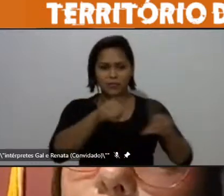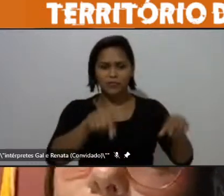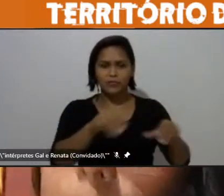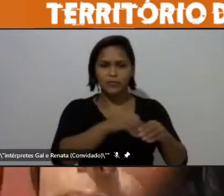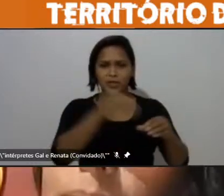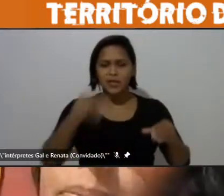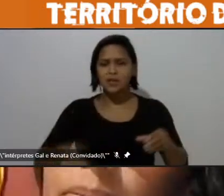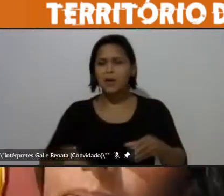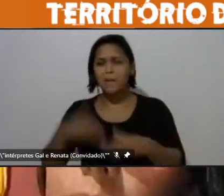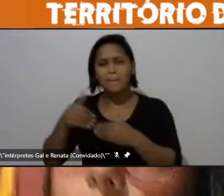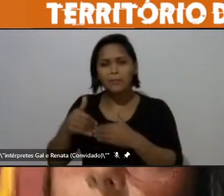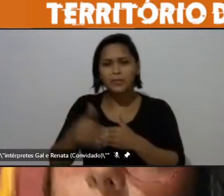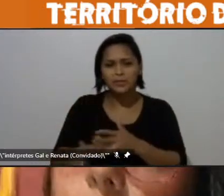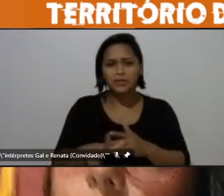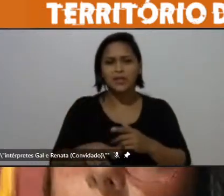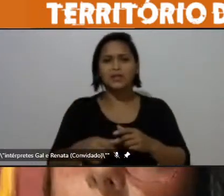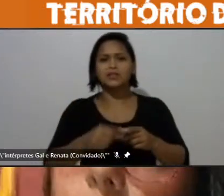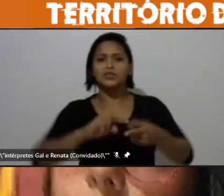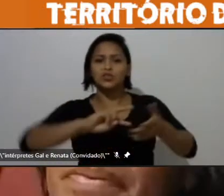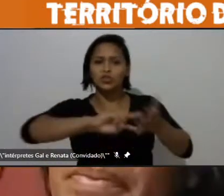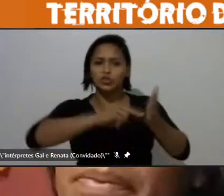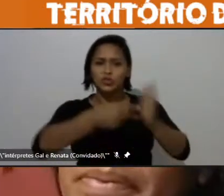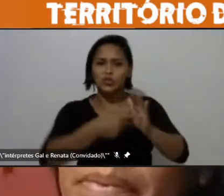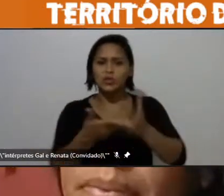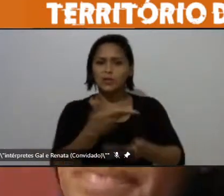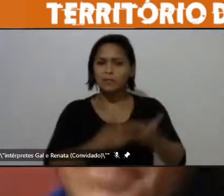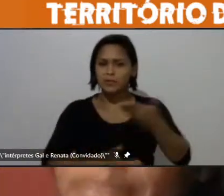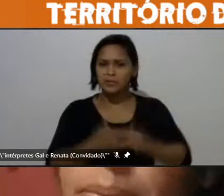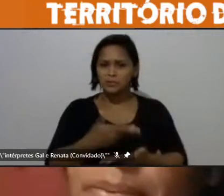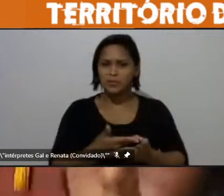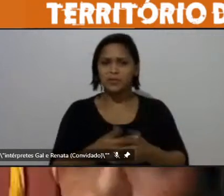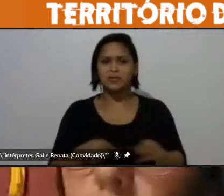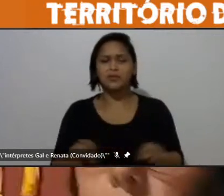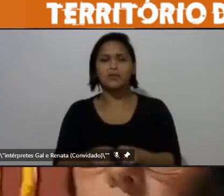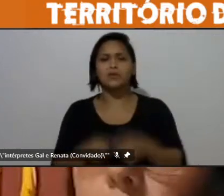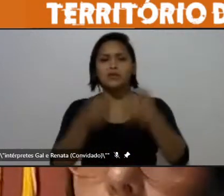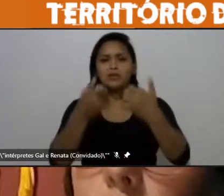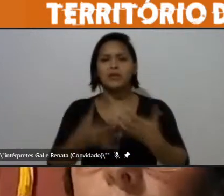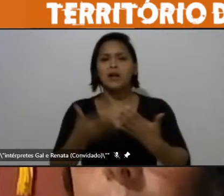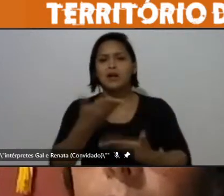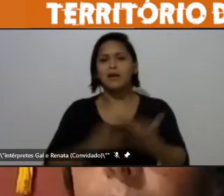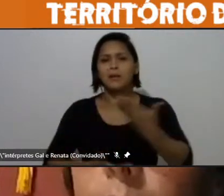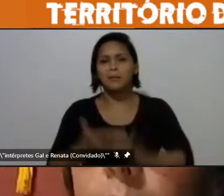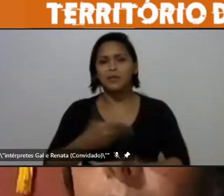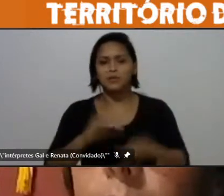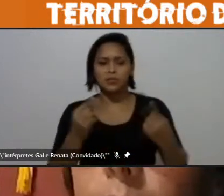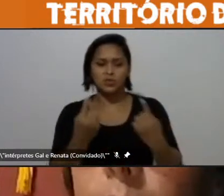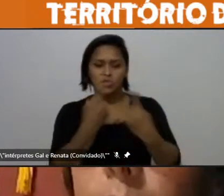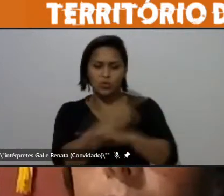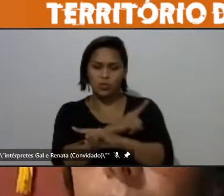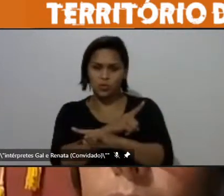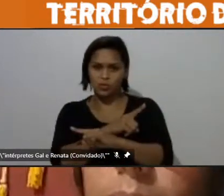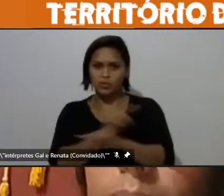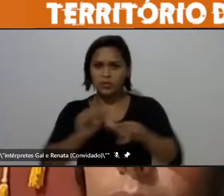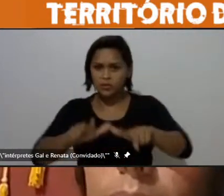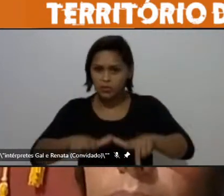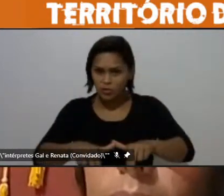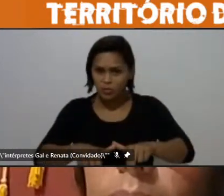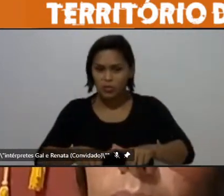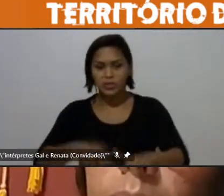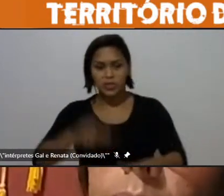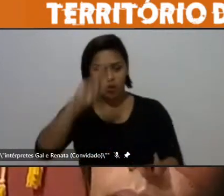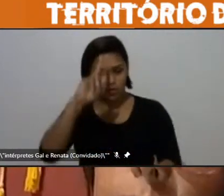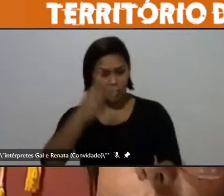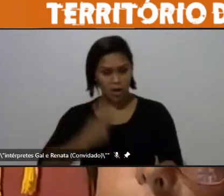sobre perspectivas de reconstrução da participação, que ele fala que a participação popular contra a hegemônica é uma luta contra nós